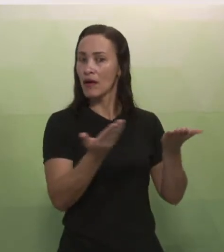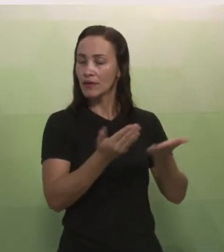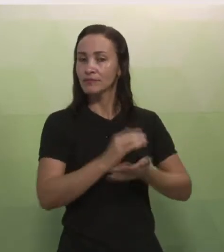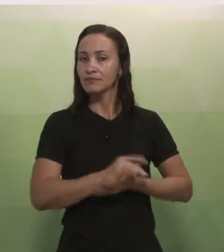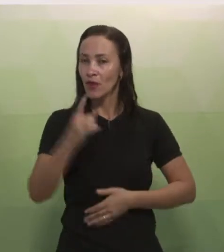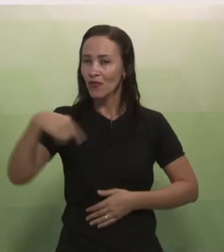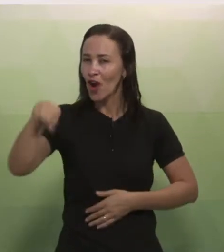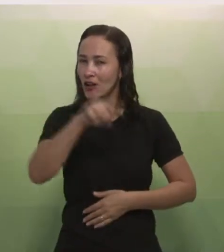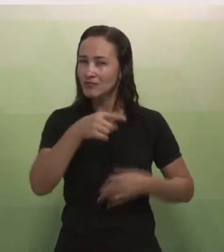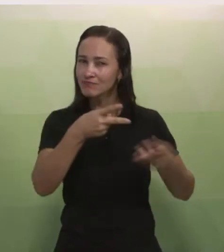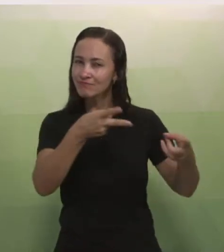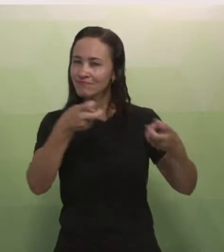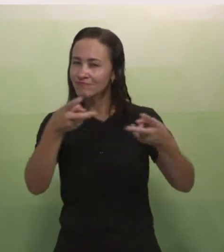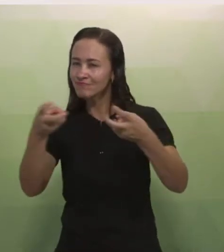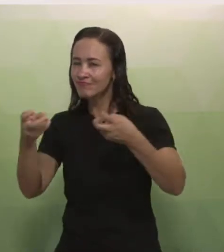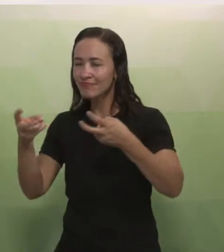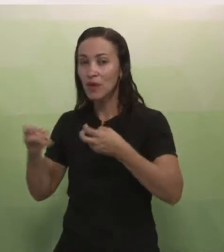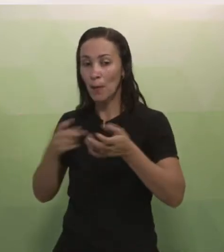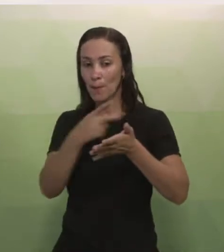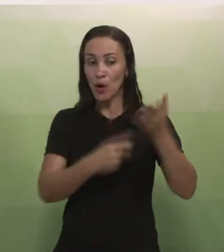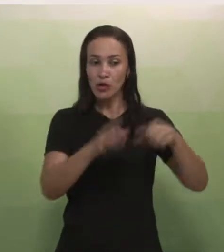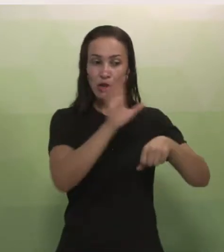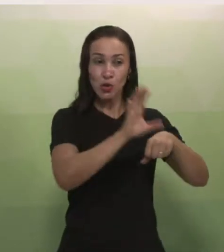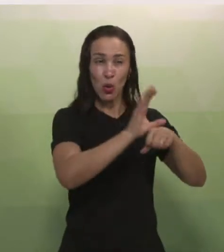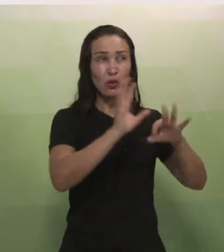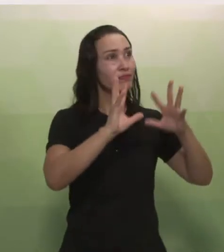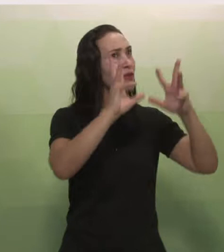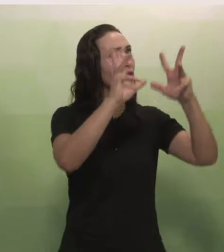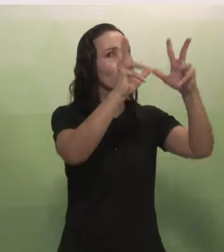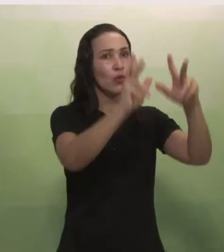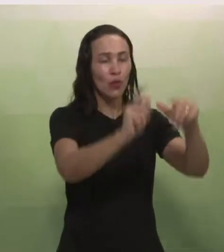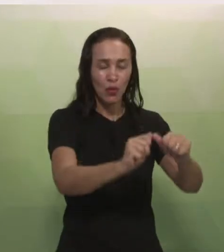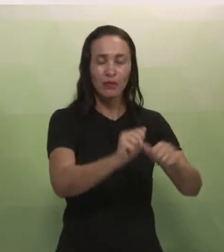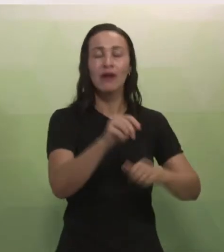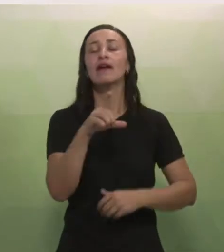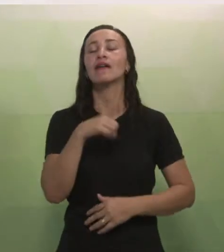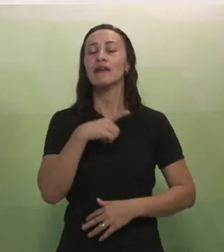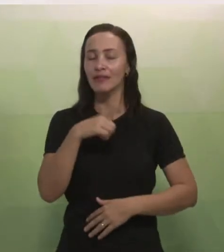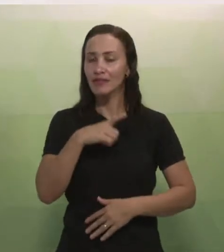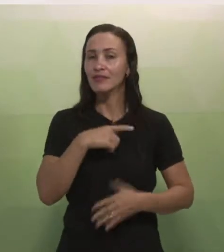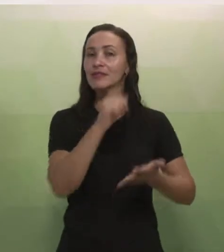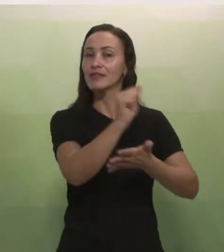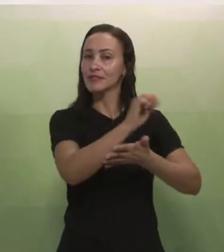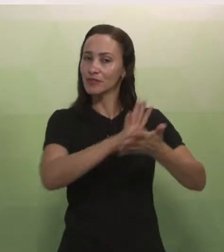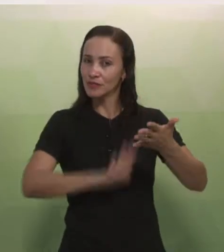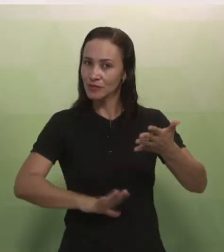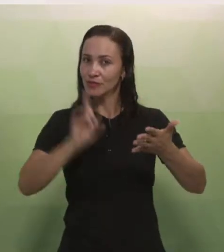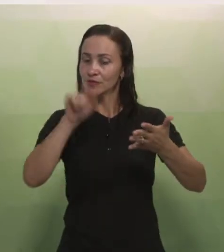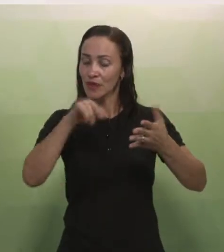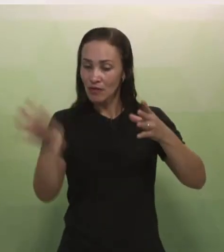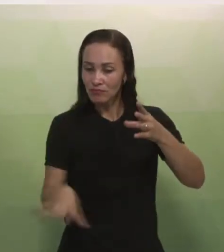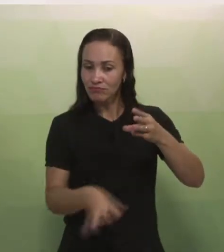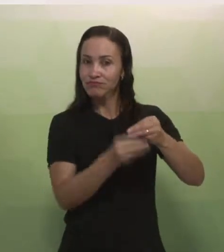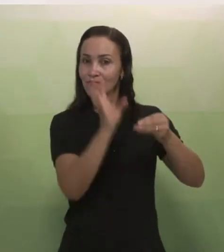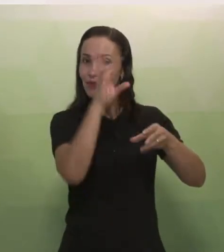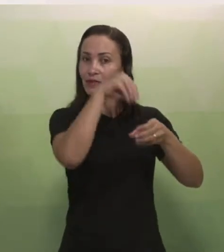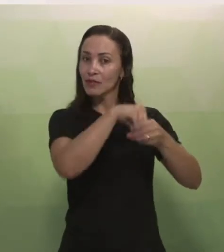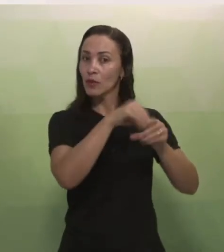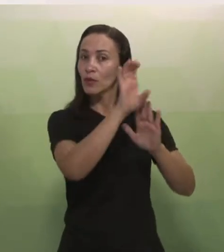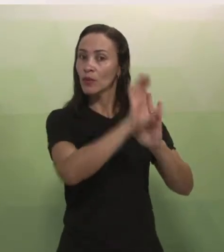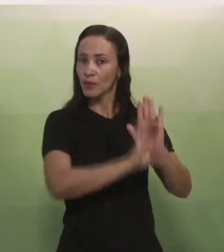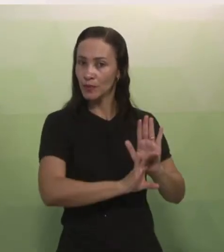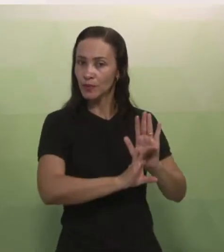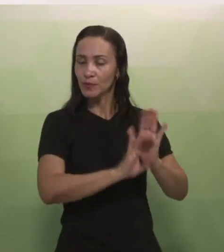vão verificar que em todos os projetos de curso, você tem essas atividades como componente